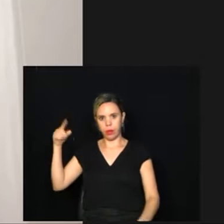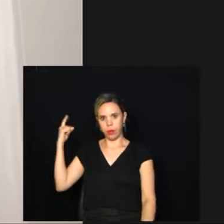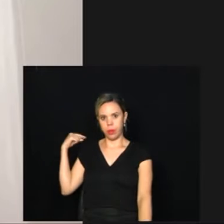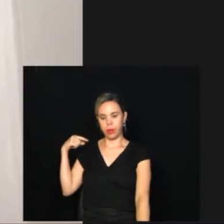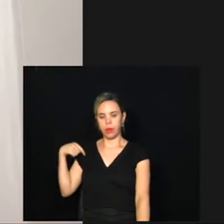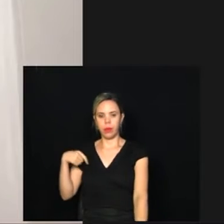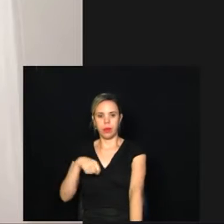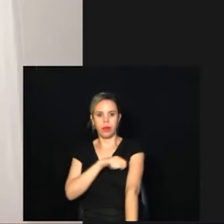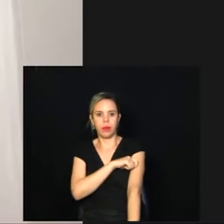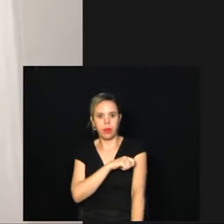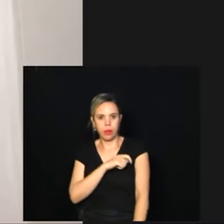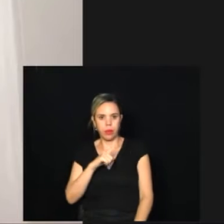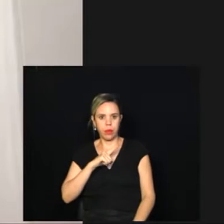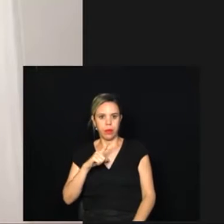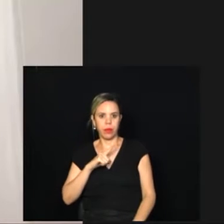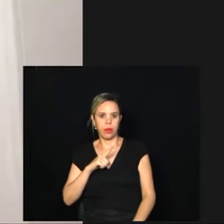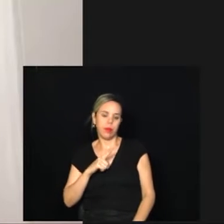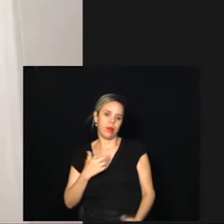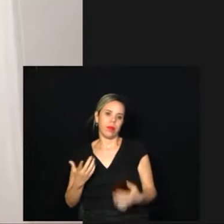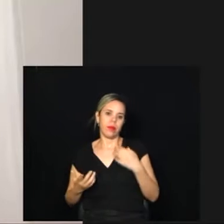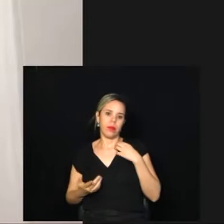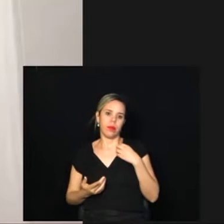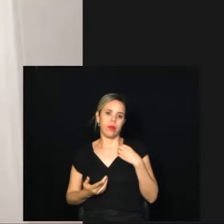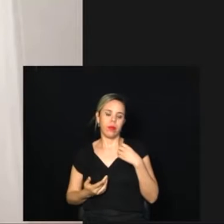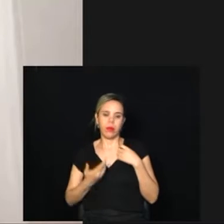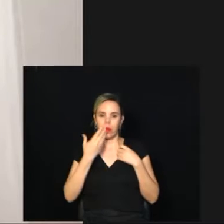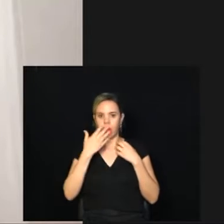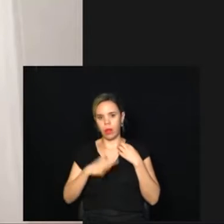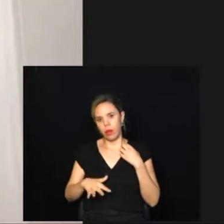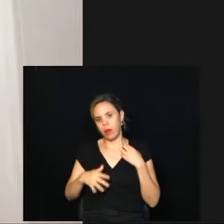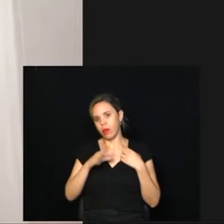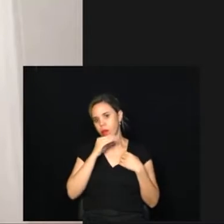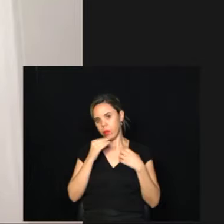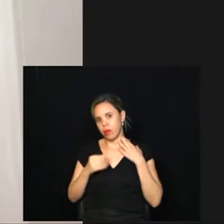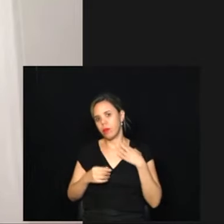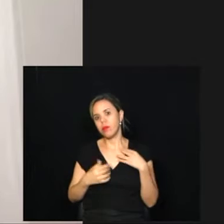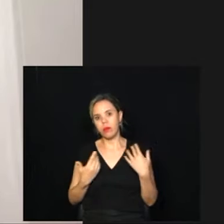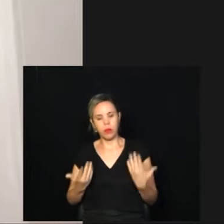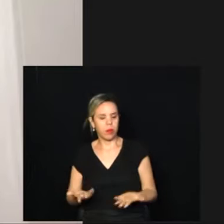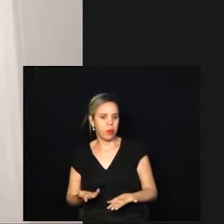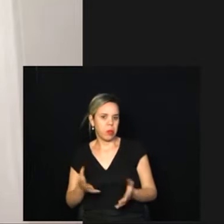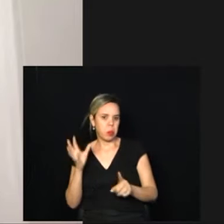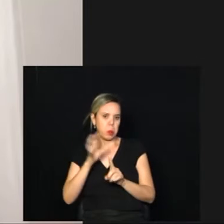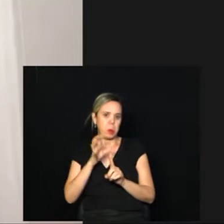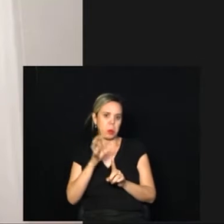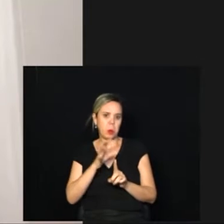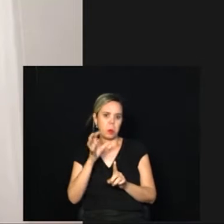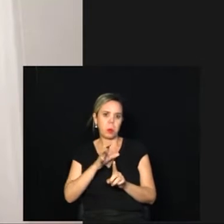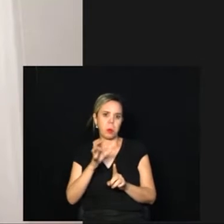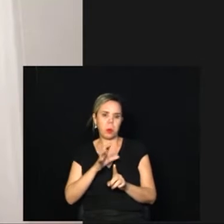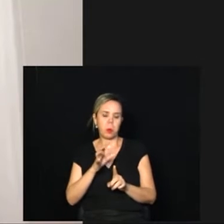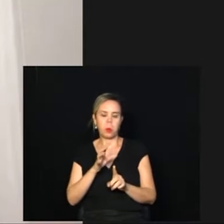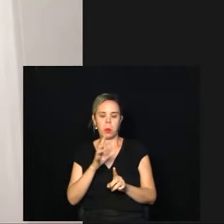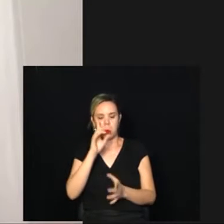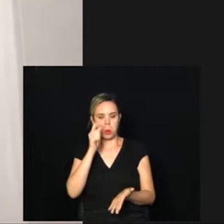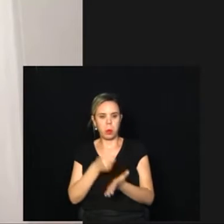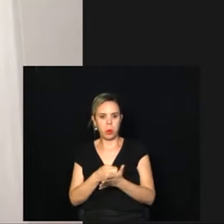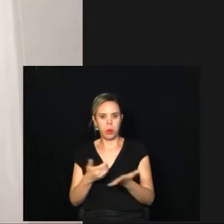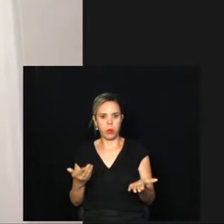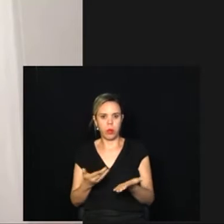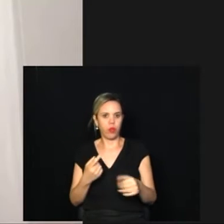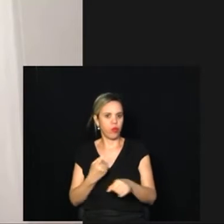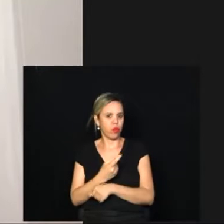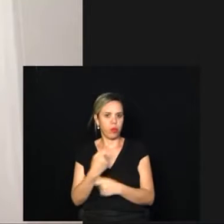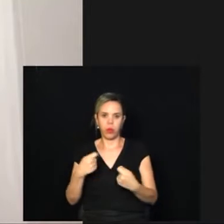dessas alunas. Tem um custo, né, para uma criança, para uma adolescente, é uma pressão muito grande que a gente coloca. Hoje eu descobri